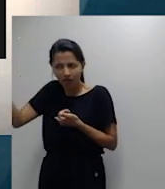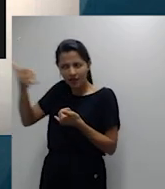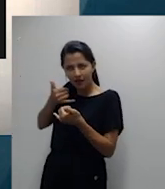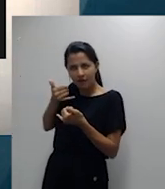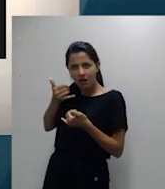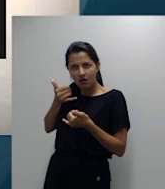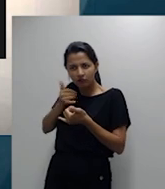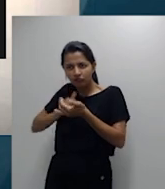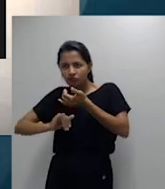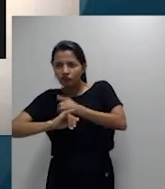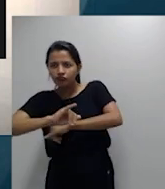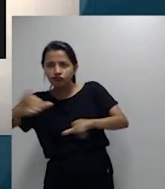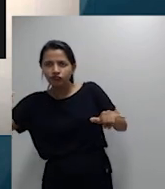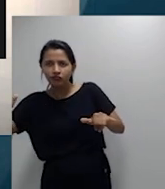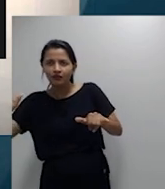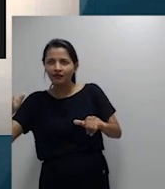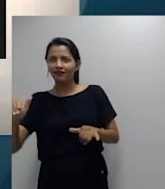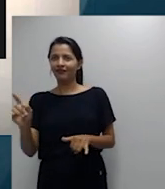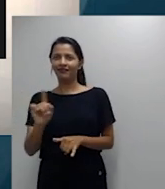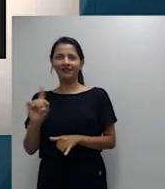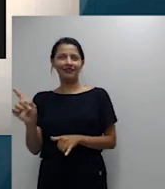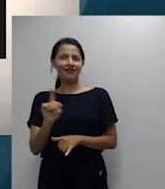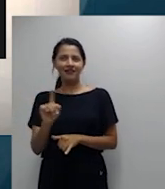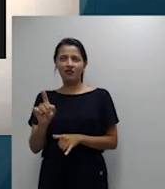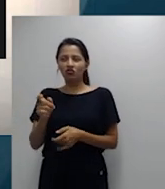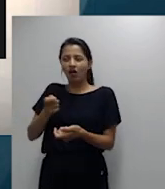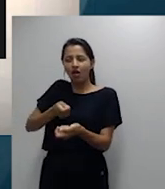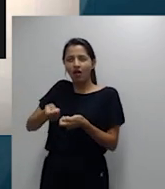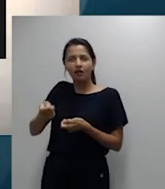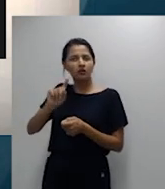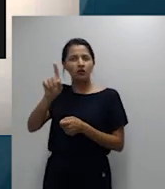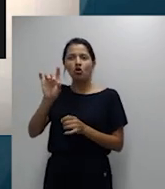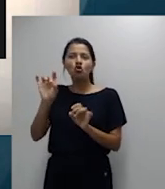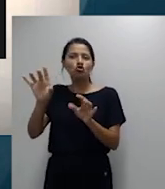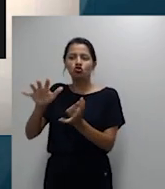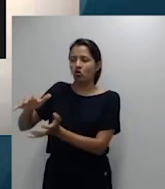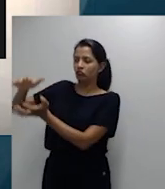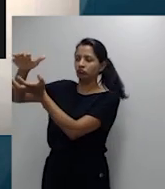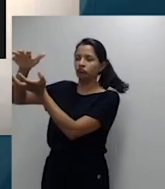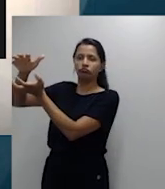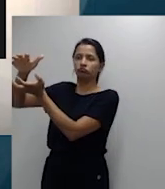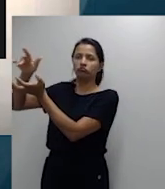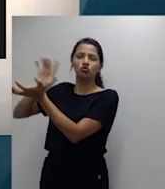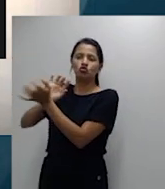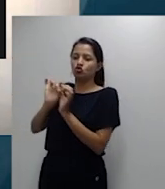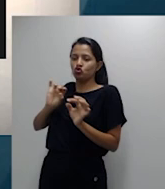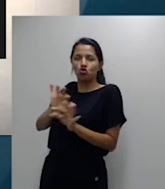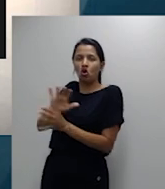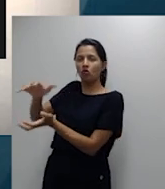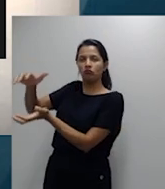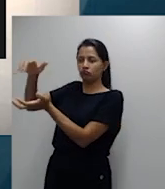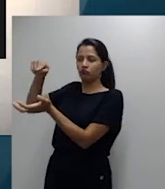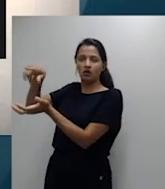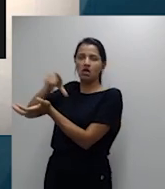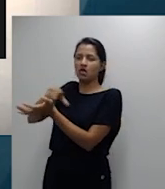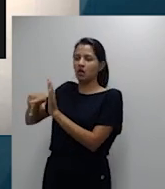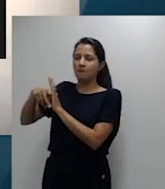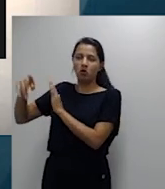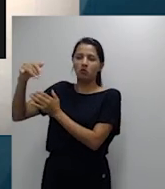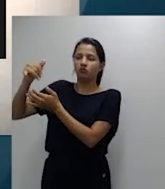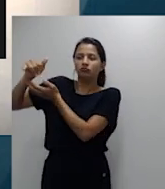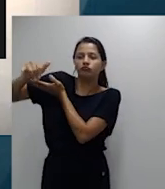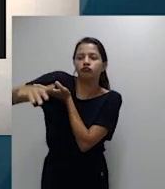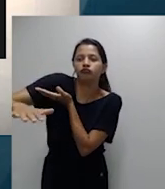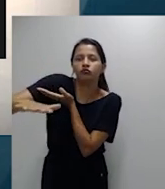tinha obrigação de dirigir o final ela apenas disponibiliza o Pateta disponibilizar um meio para transmitir o sinal Quem